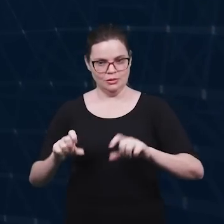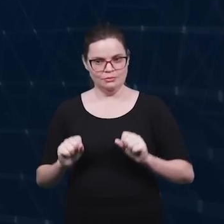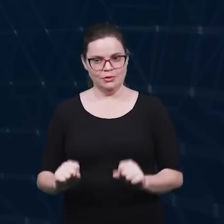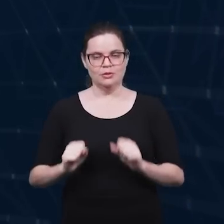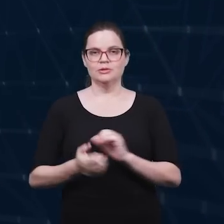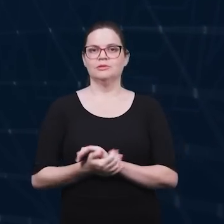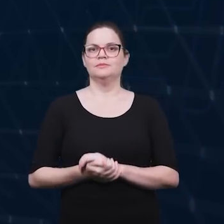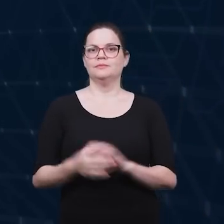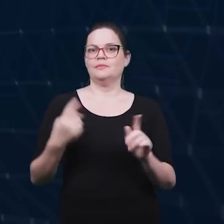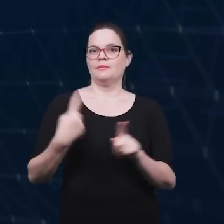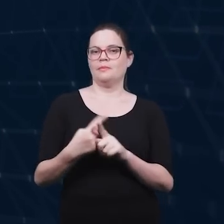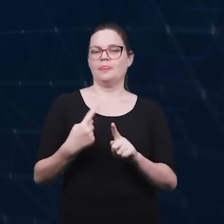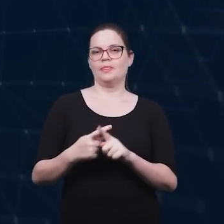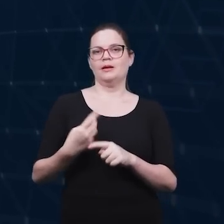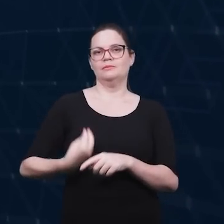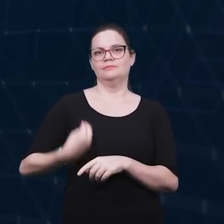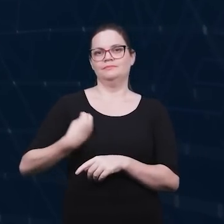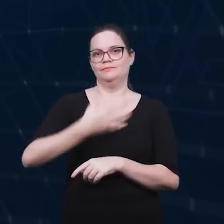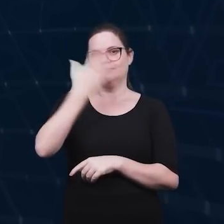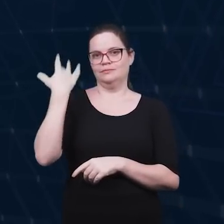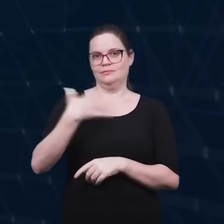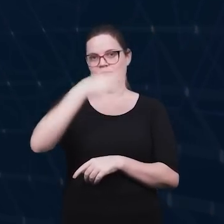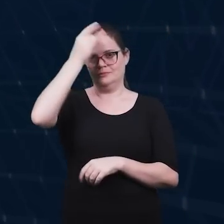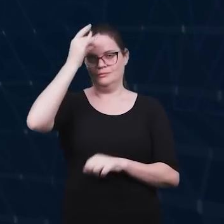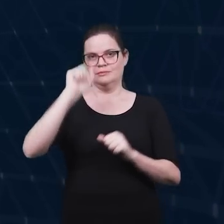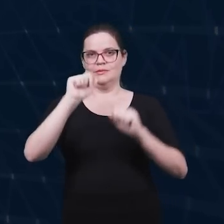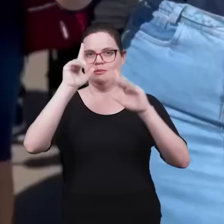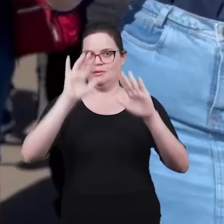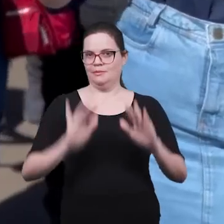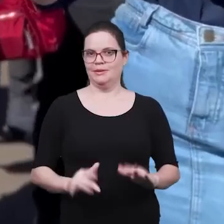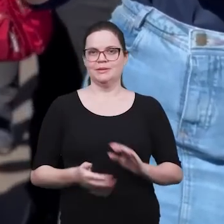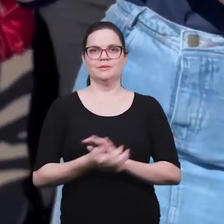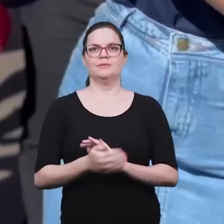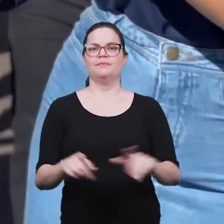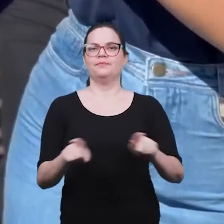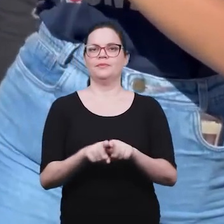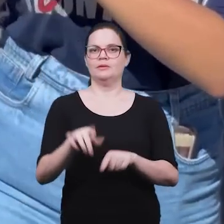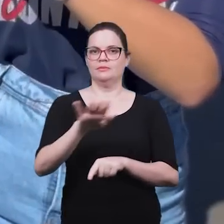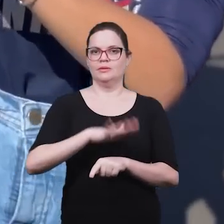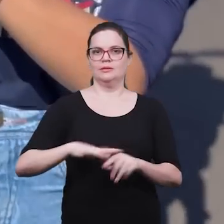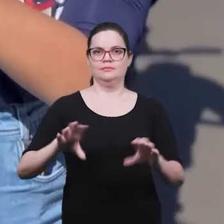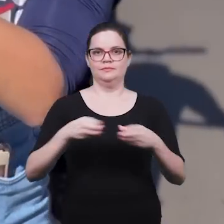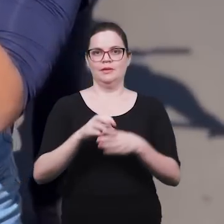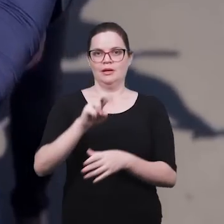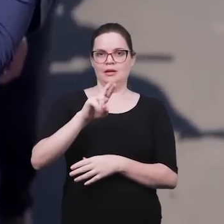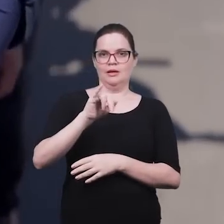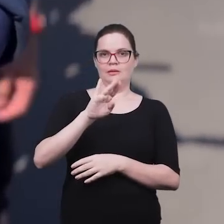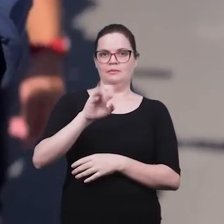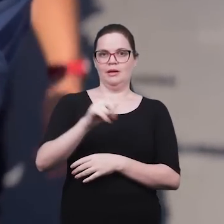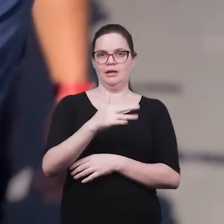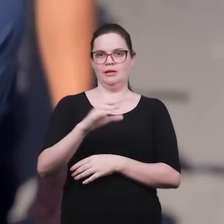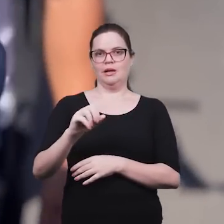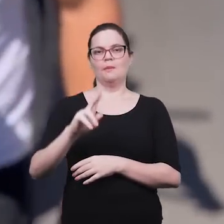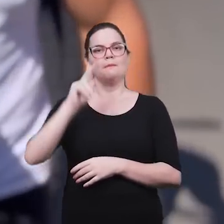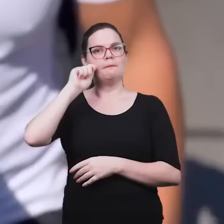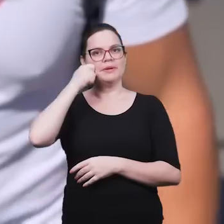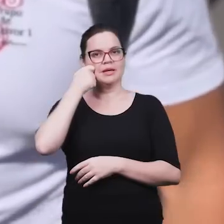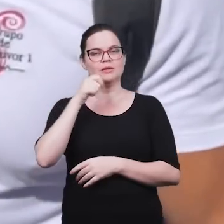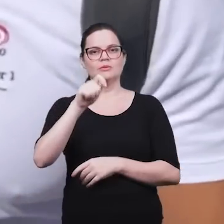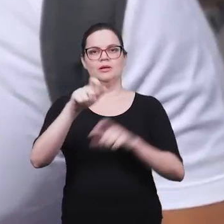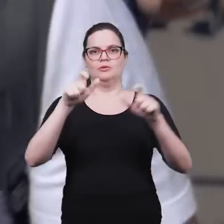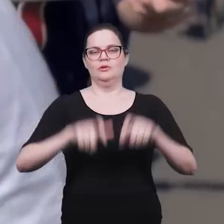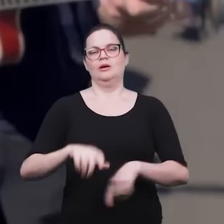repouso, pois a presença e o bálsamo do Espírito Santo foram notórios. Na microrregião de Ribeirão Preto, na cidade